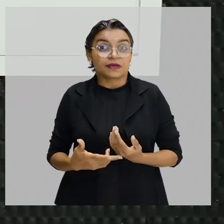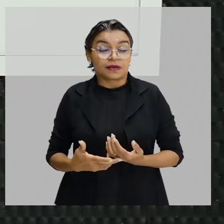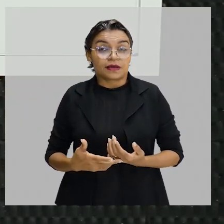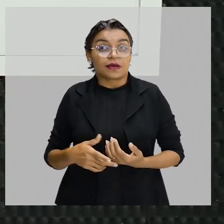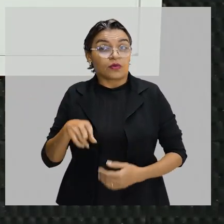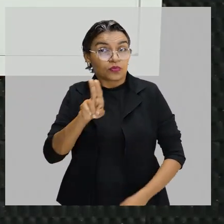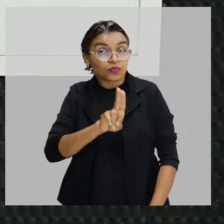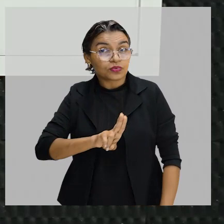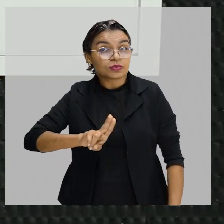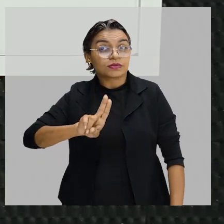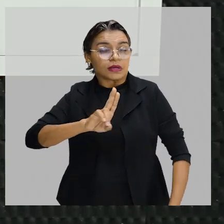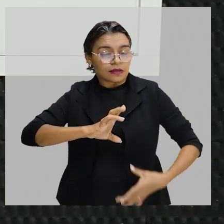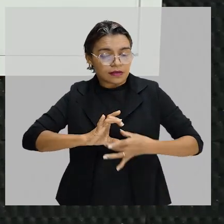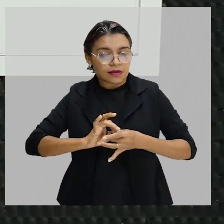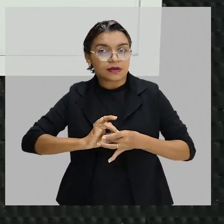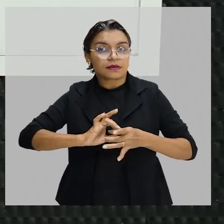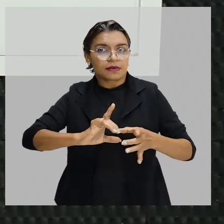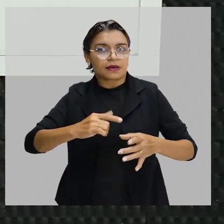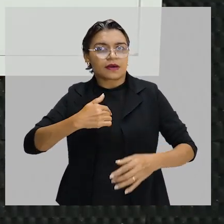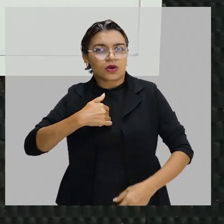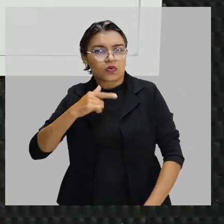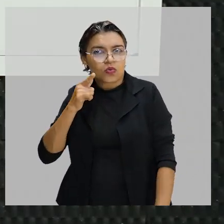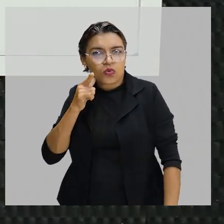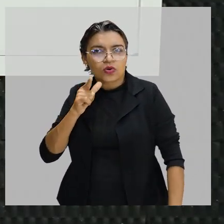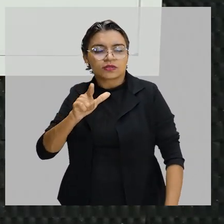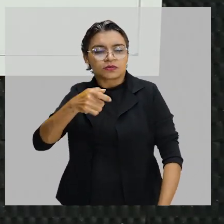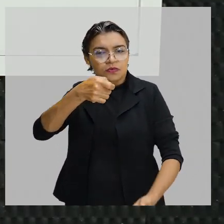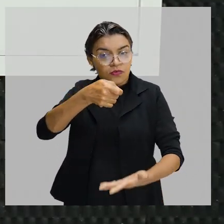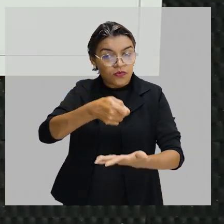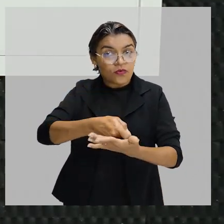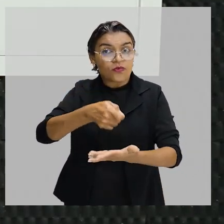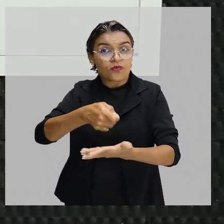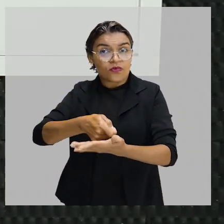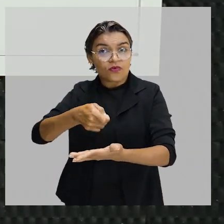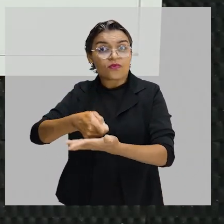vou conseguir, olha, cobrar,